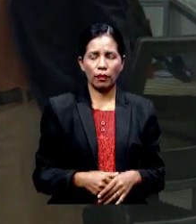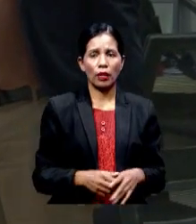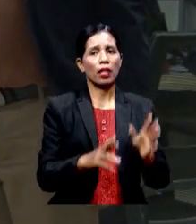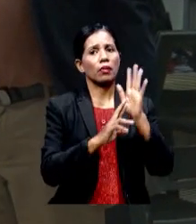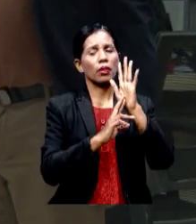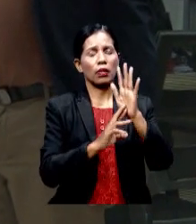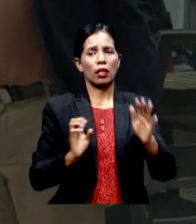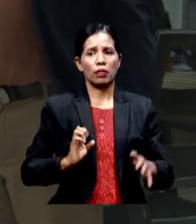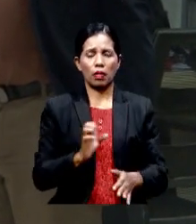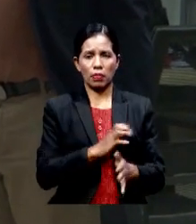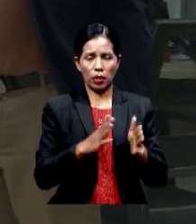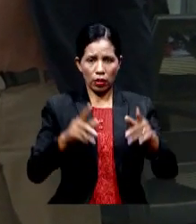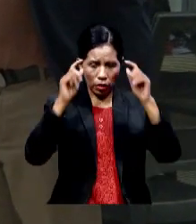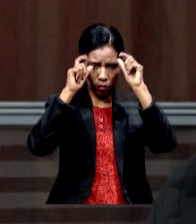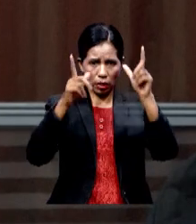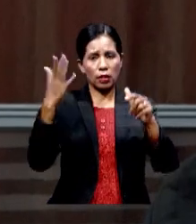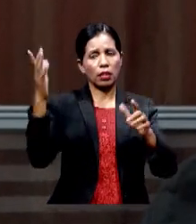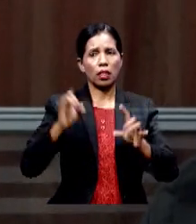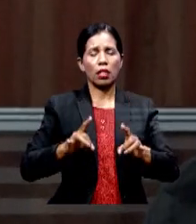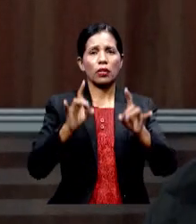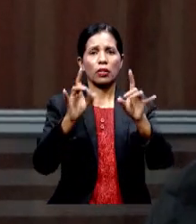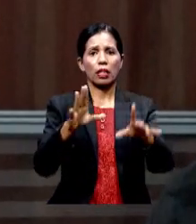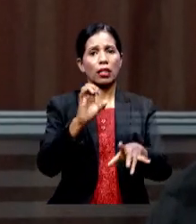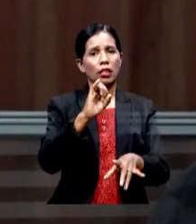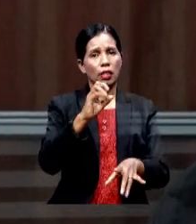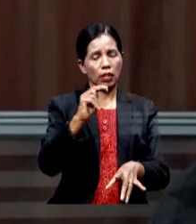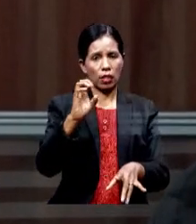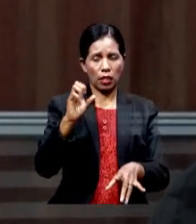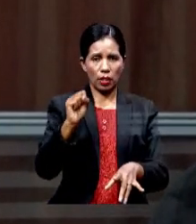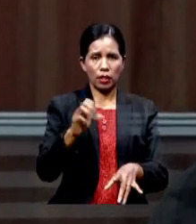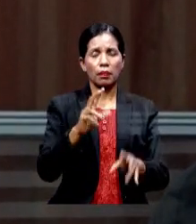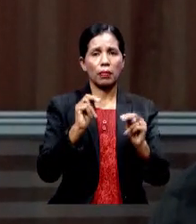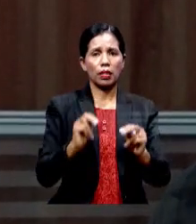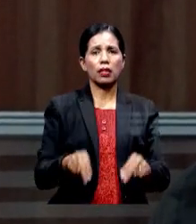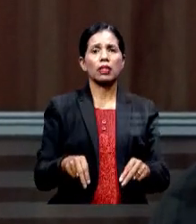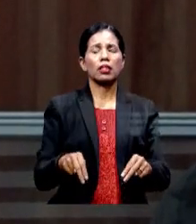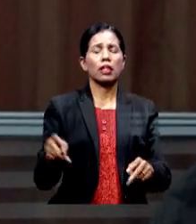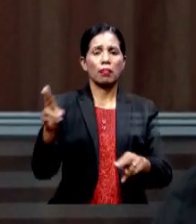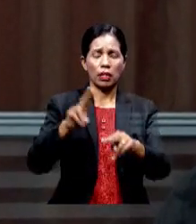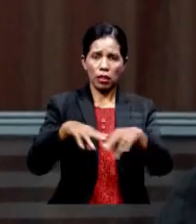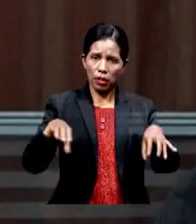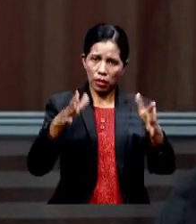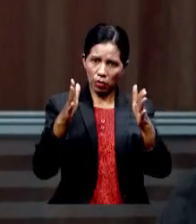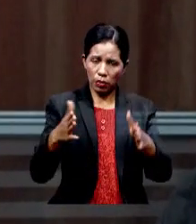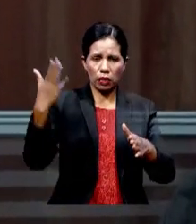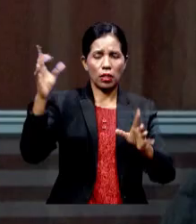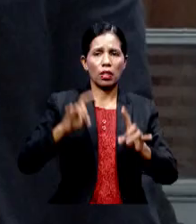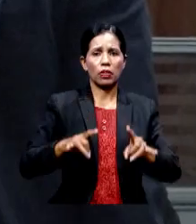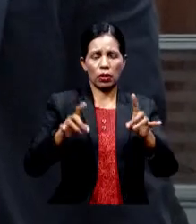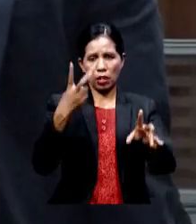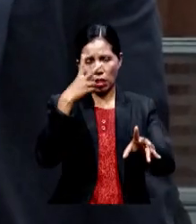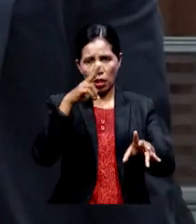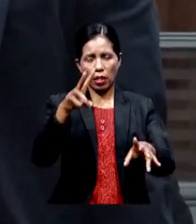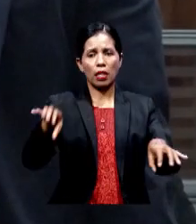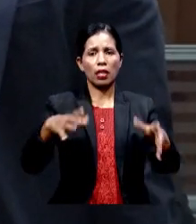Representante embaixadora Timor-Leste e Austrália, Inês Almeida Hateten, precisa aumentar o recurso humano e Austrália, onde controla o